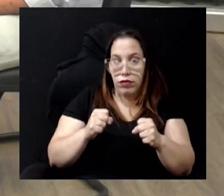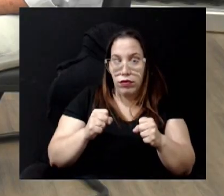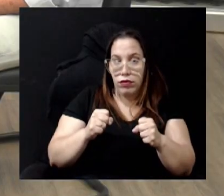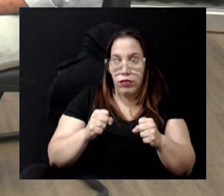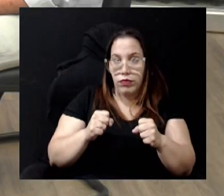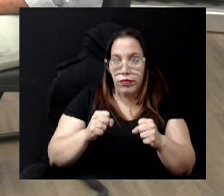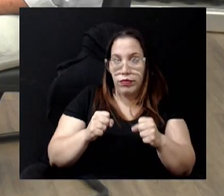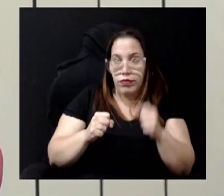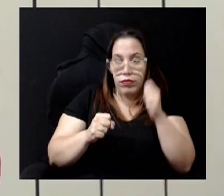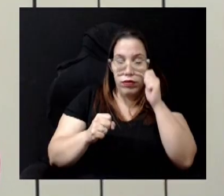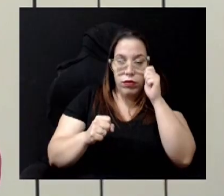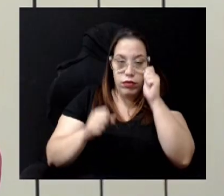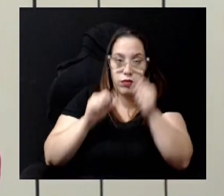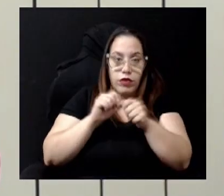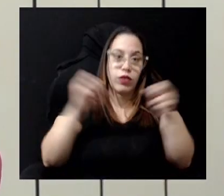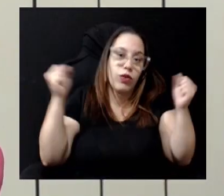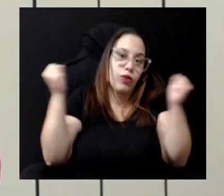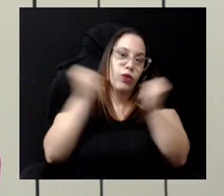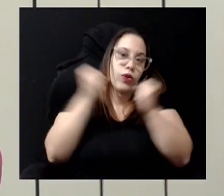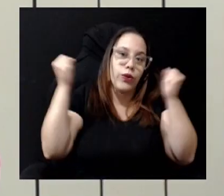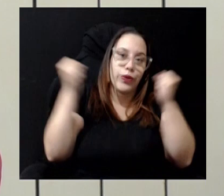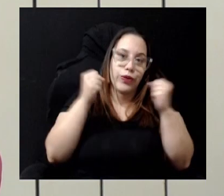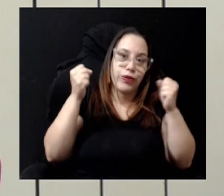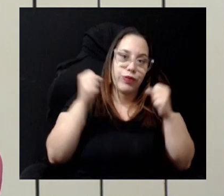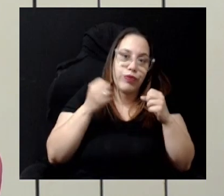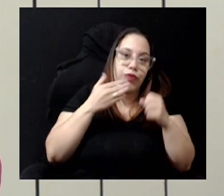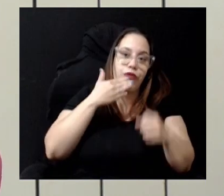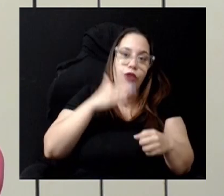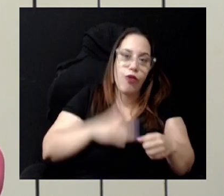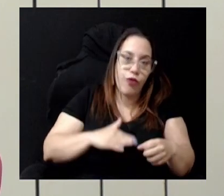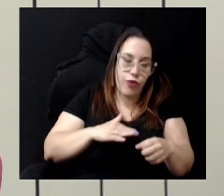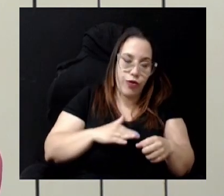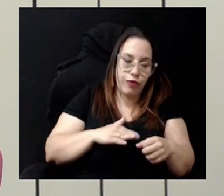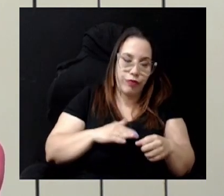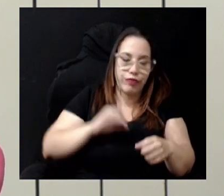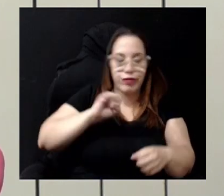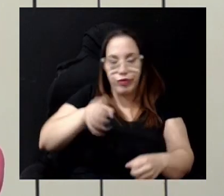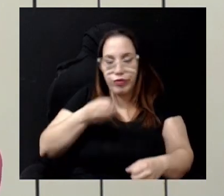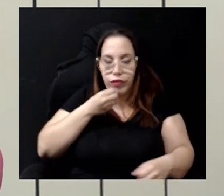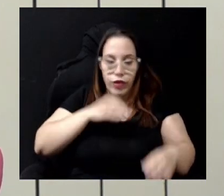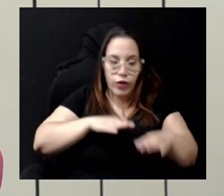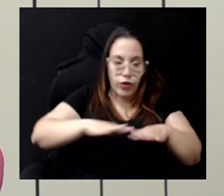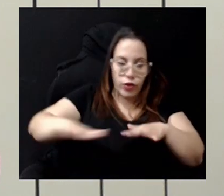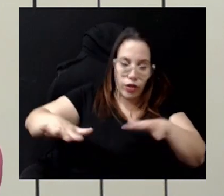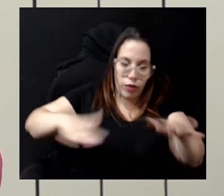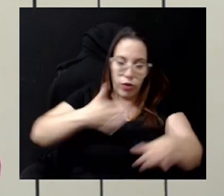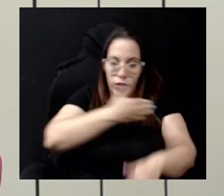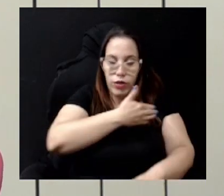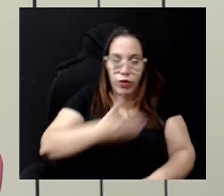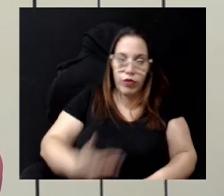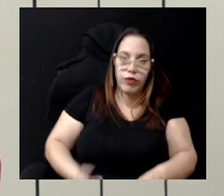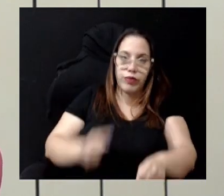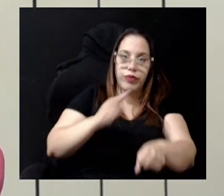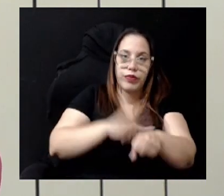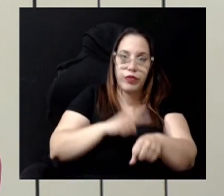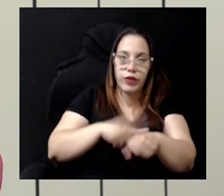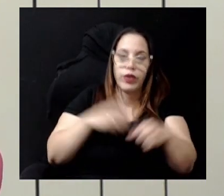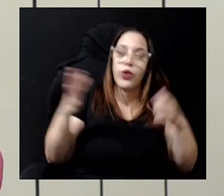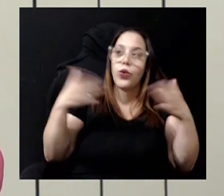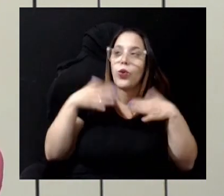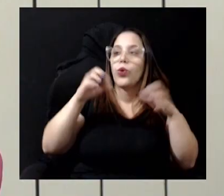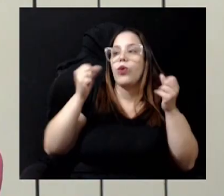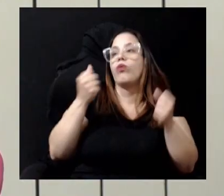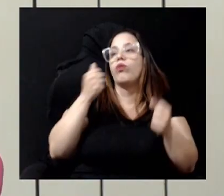os exercícios físicos ao fim da tarde, aproveitar o espaço público. O horário de verão é uma possibilidade